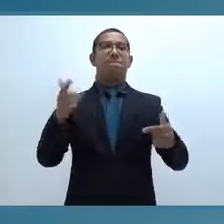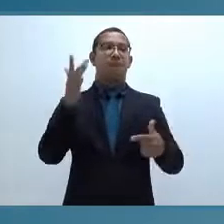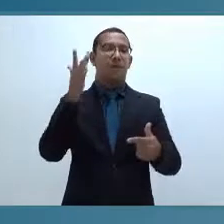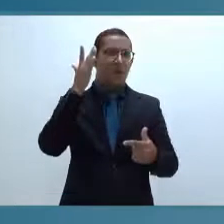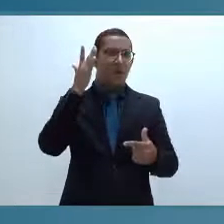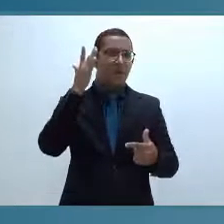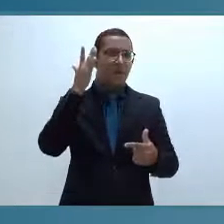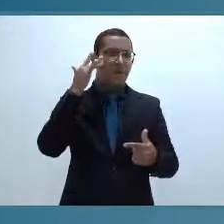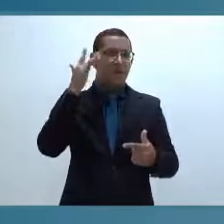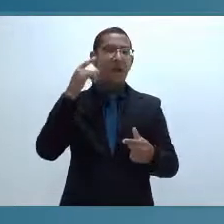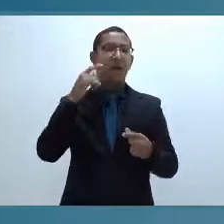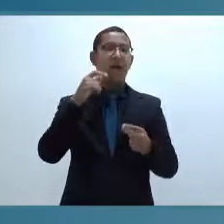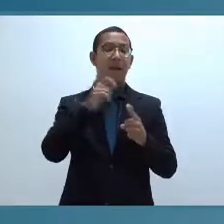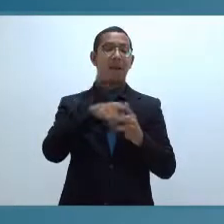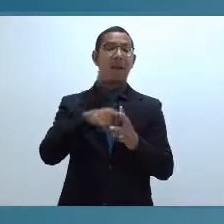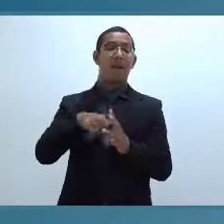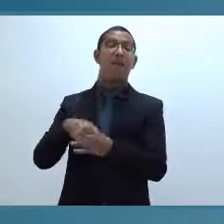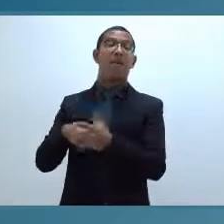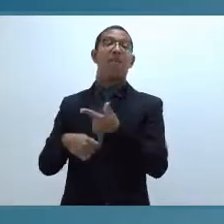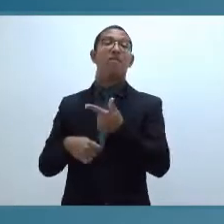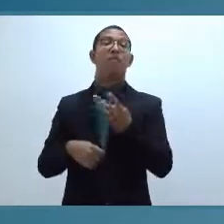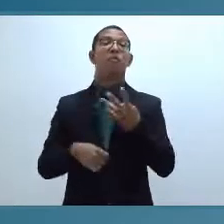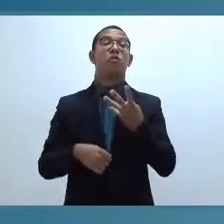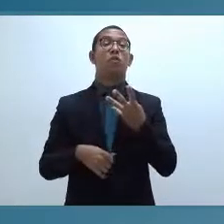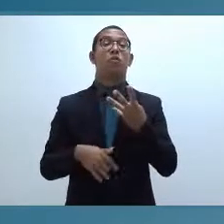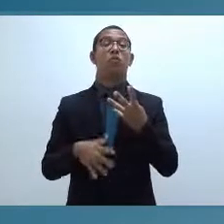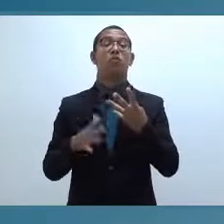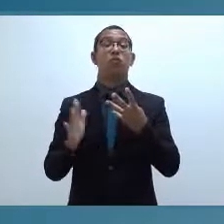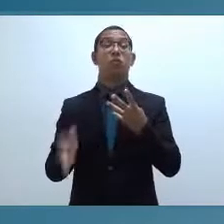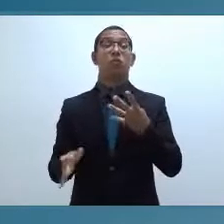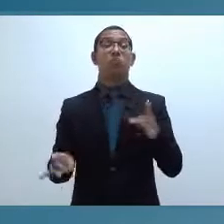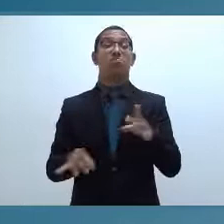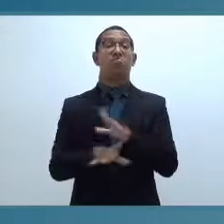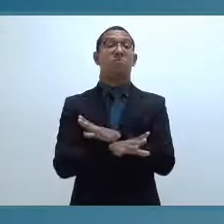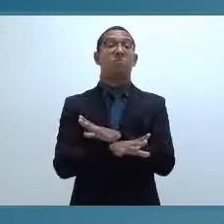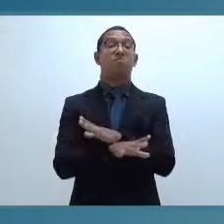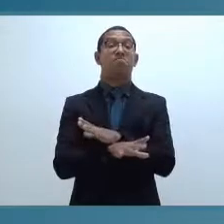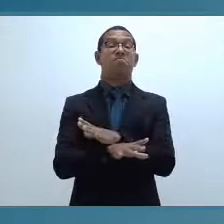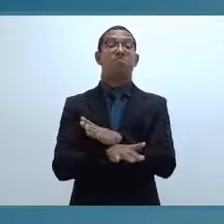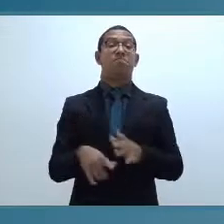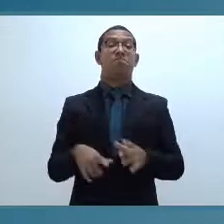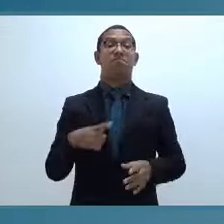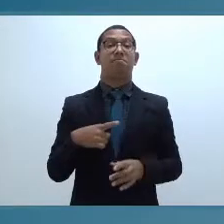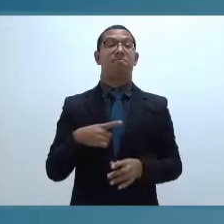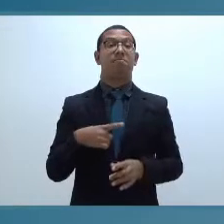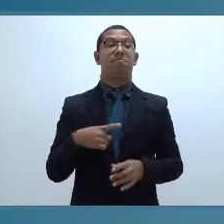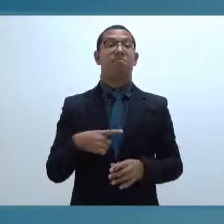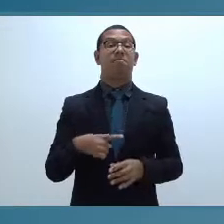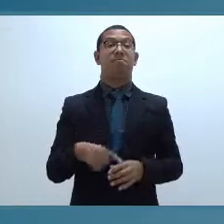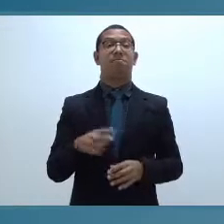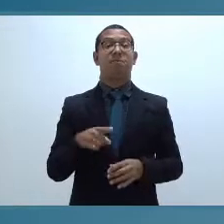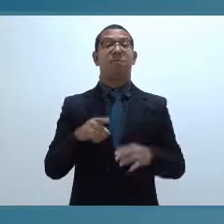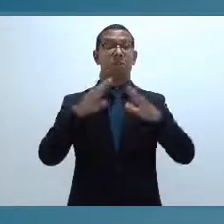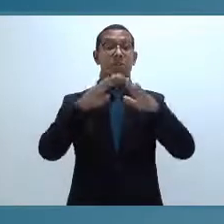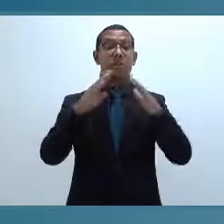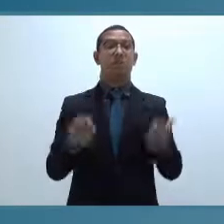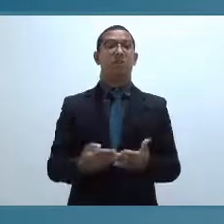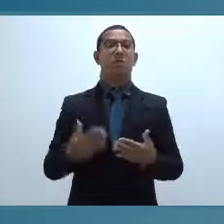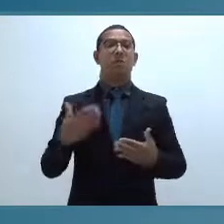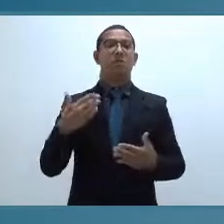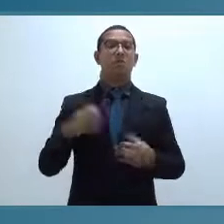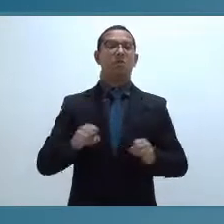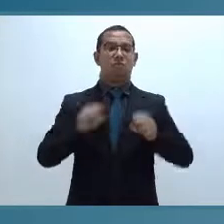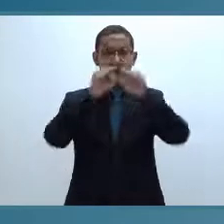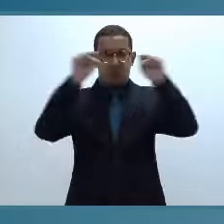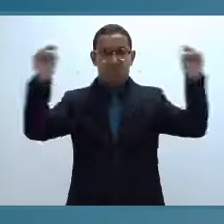meses. Ao final do documento, consta a manifestação da Escola Superior de Magistratura em obediência ao